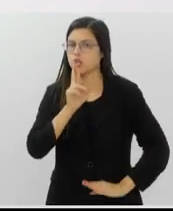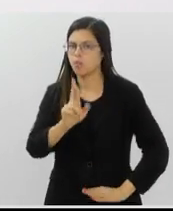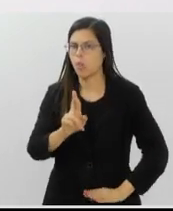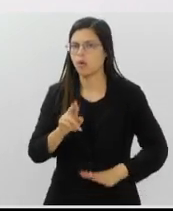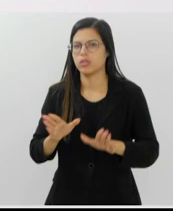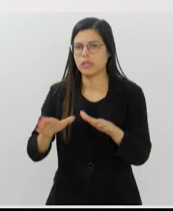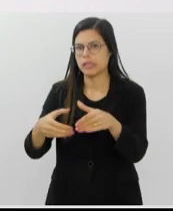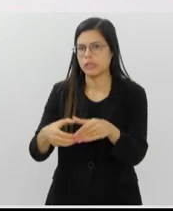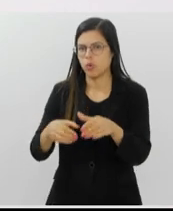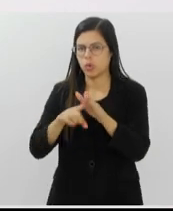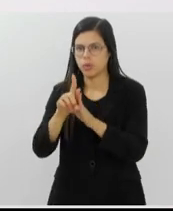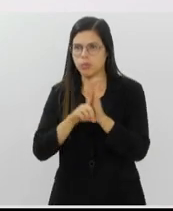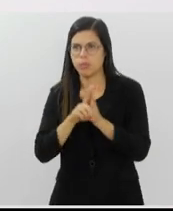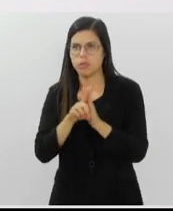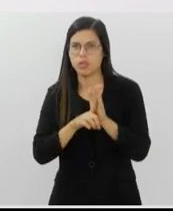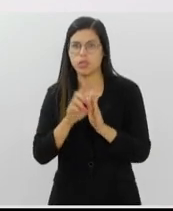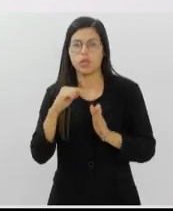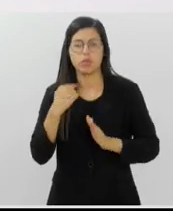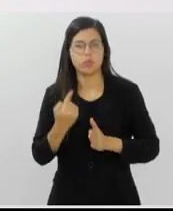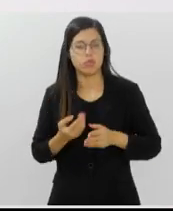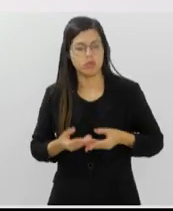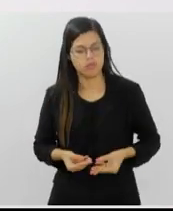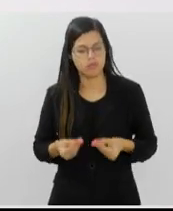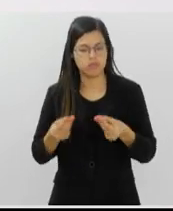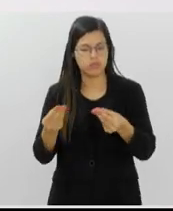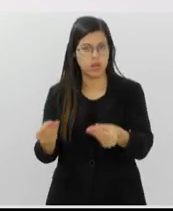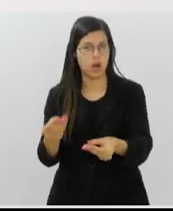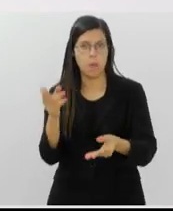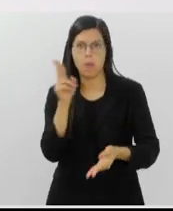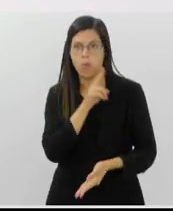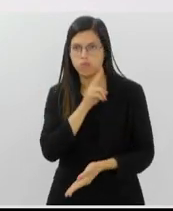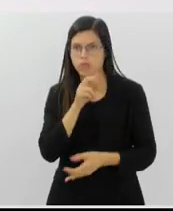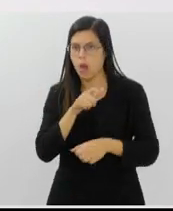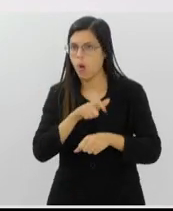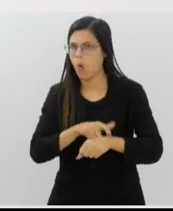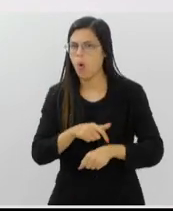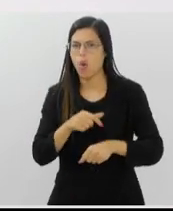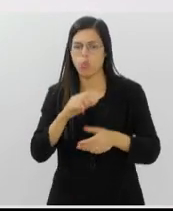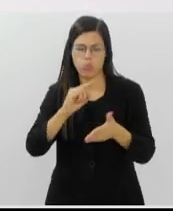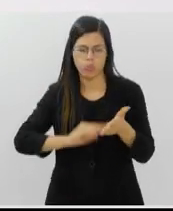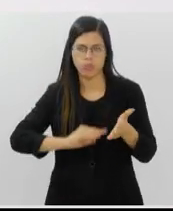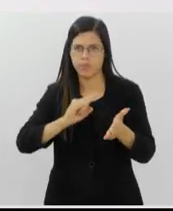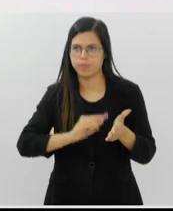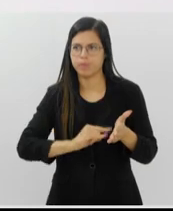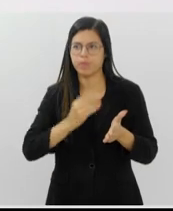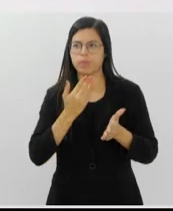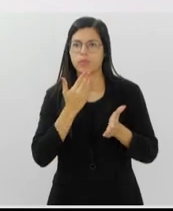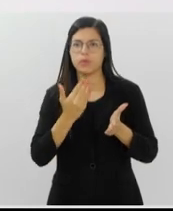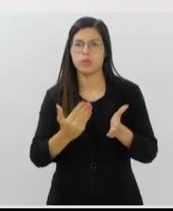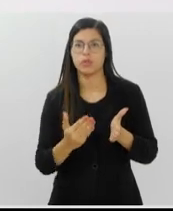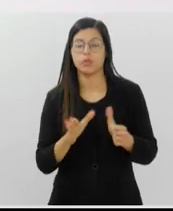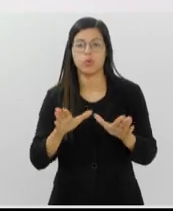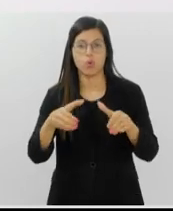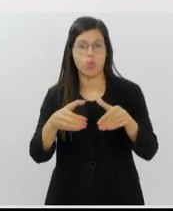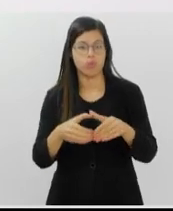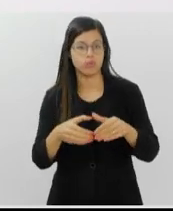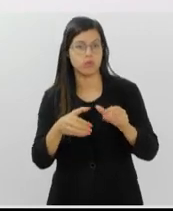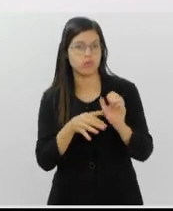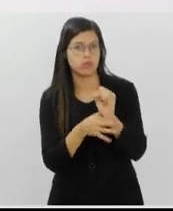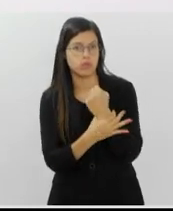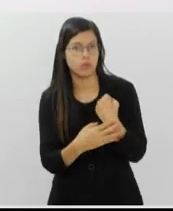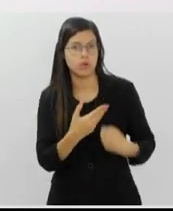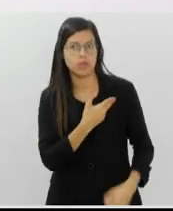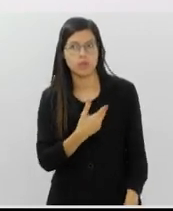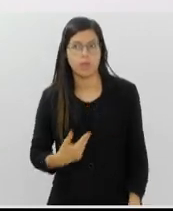de estudo e nós entregamos imediatamente um documento pedindo que a Comissão de Segurança Pública da